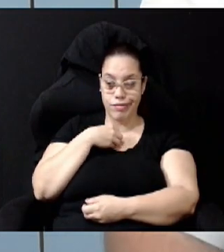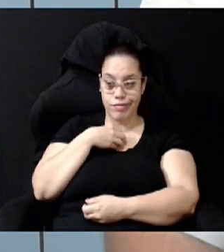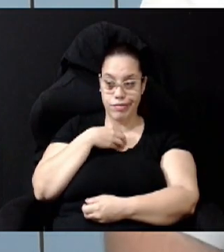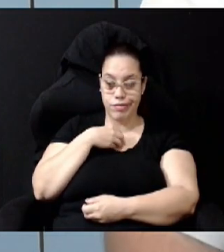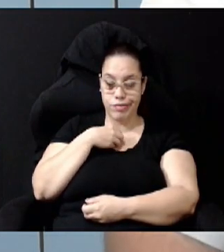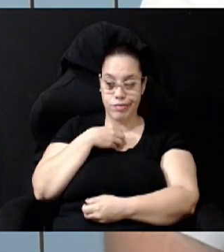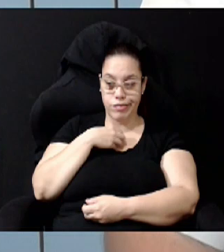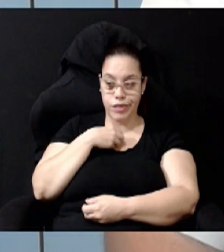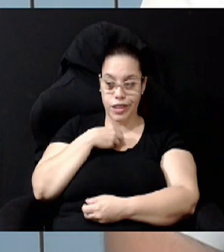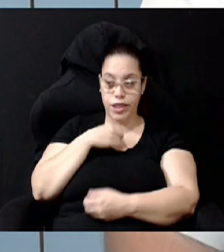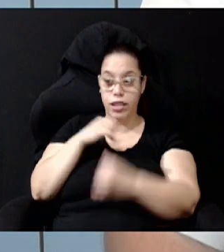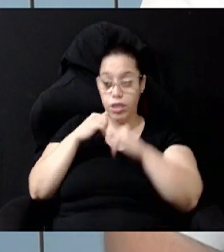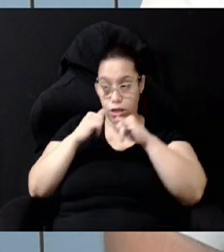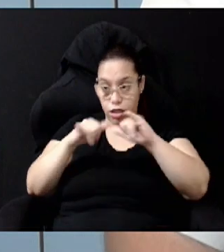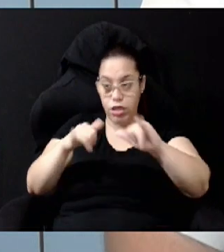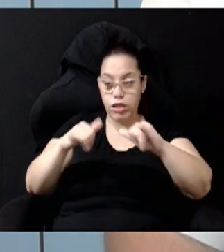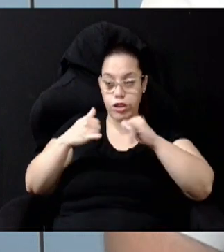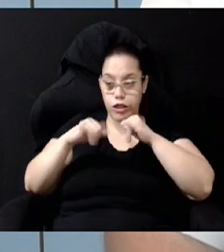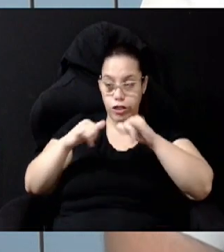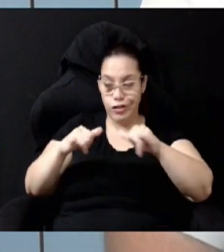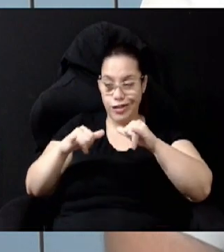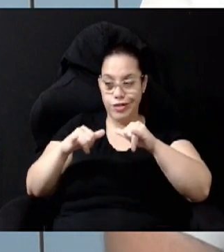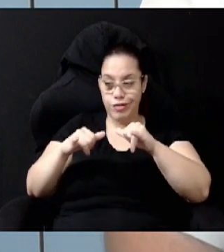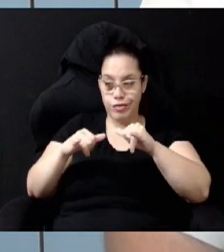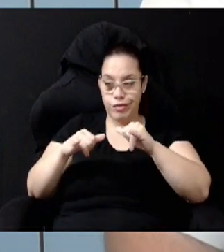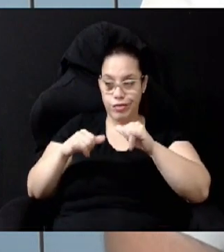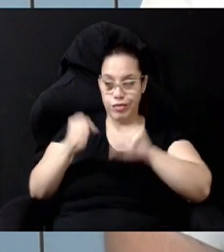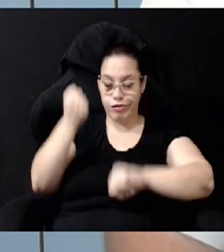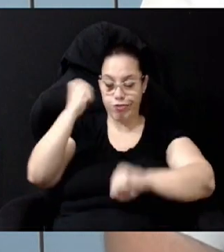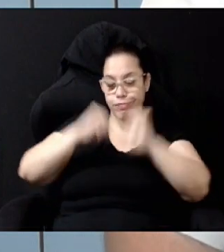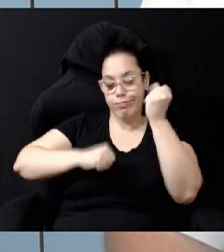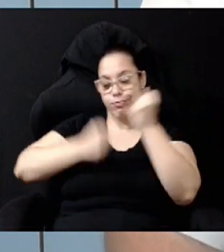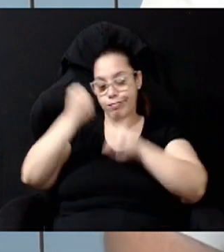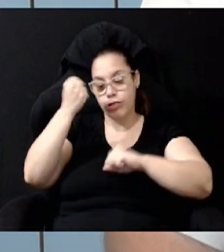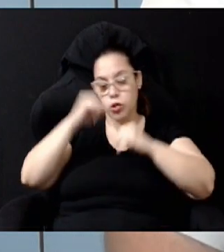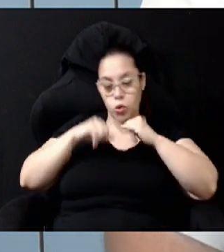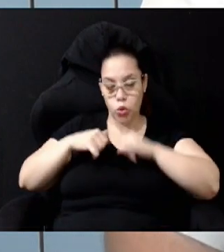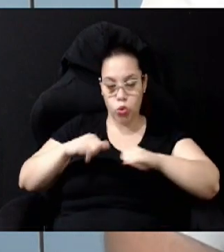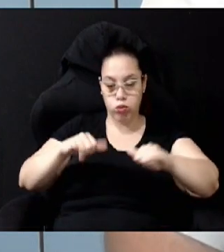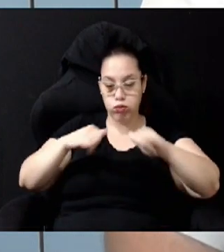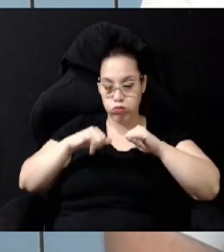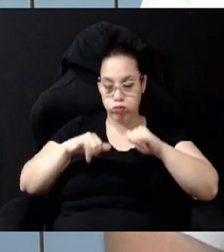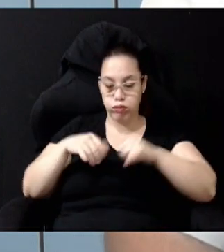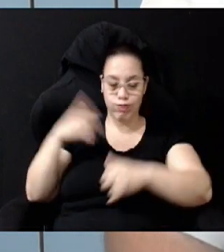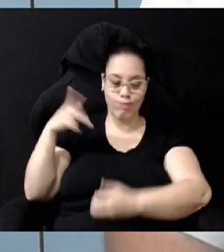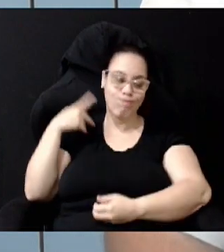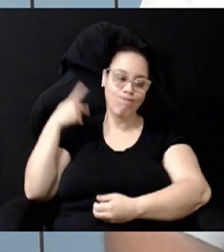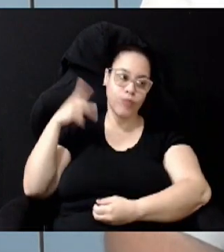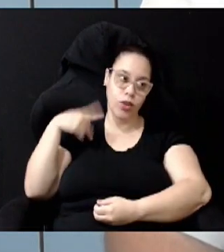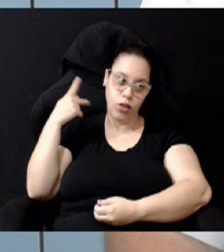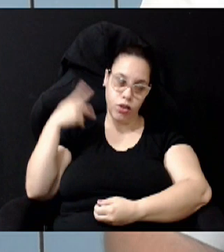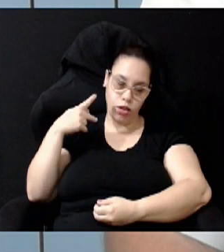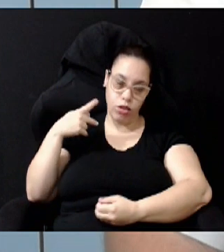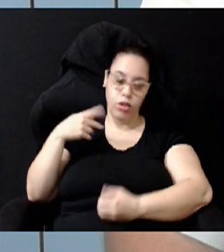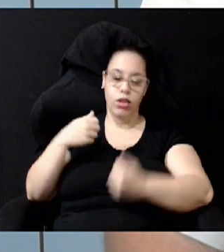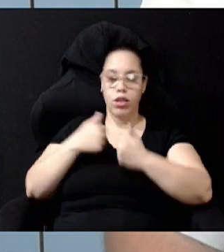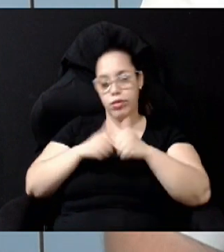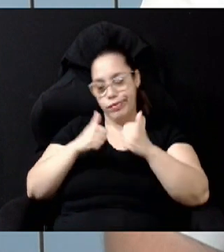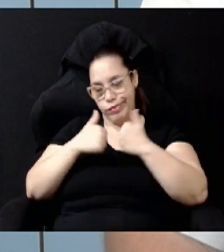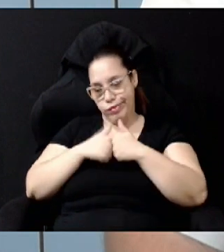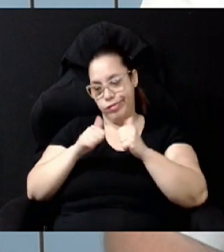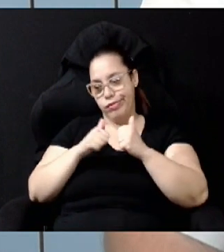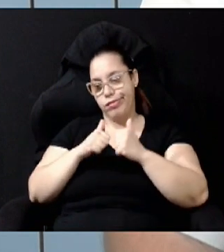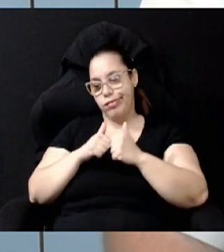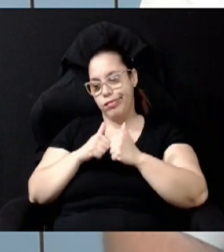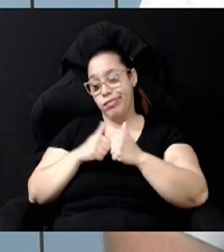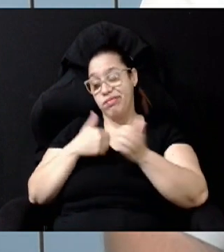energia. Então, por conta disso até, a gente percebe que as políticas nessa área do transporte, elas ficam muito aquém. Então, ninguém